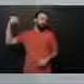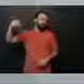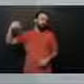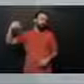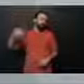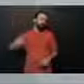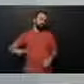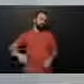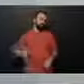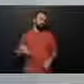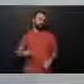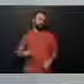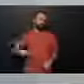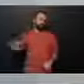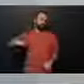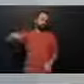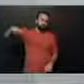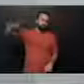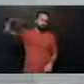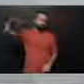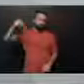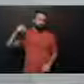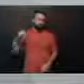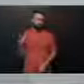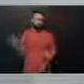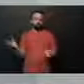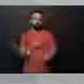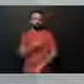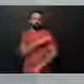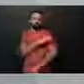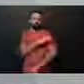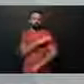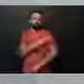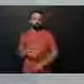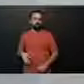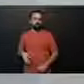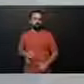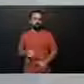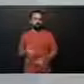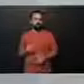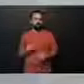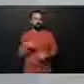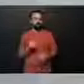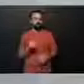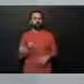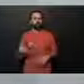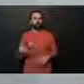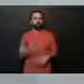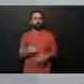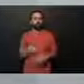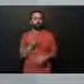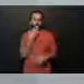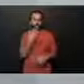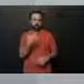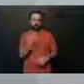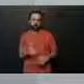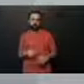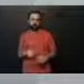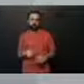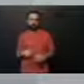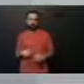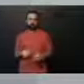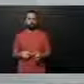junto, agora eles estão no 3º ano. E ela pediu aos seus alunos que representassem o número